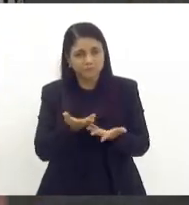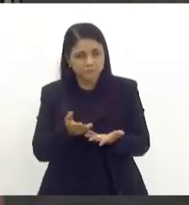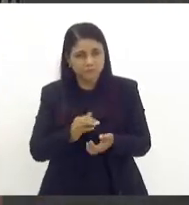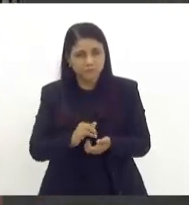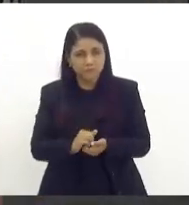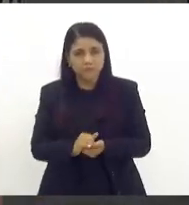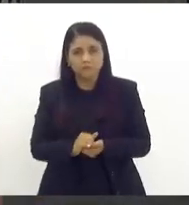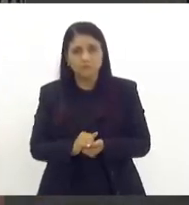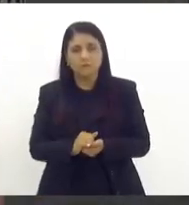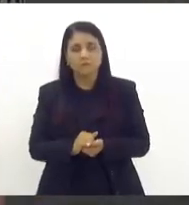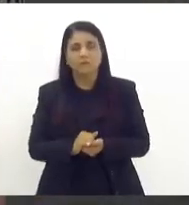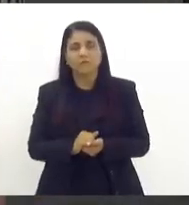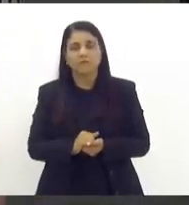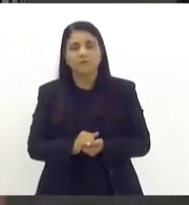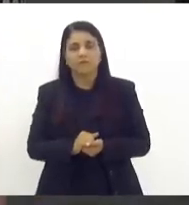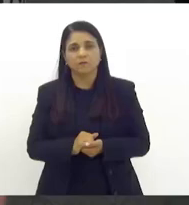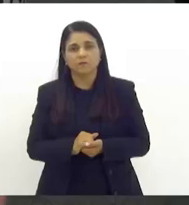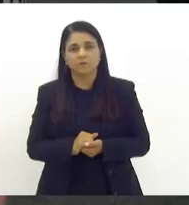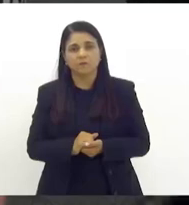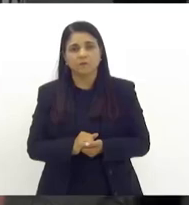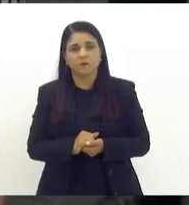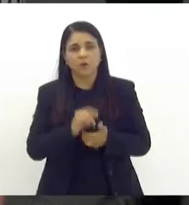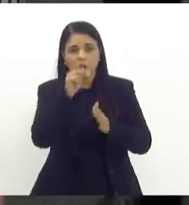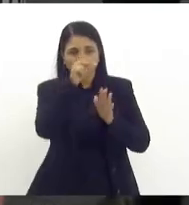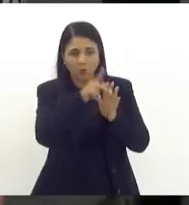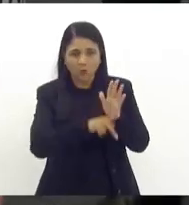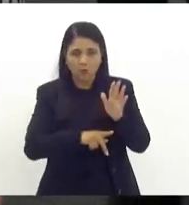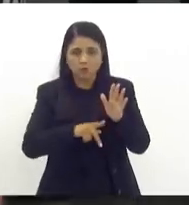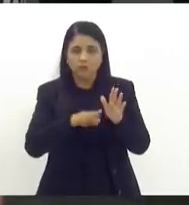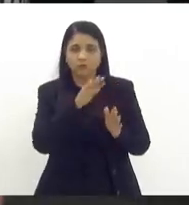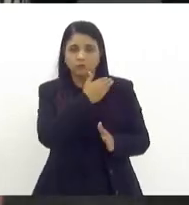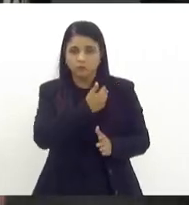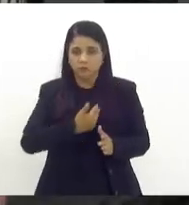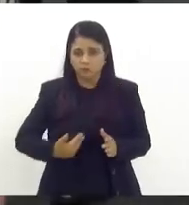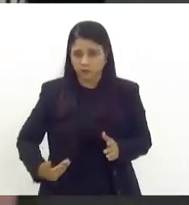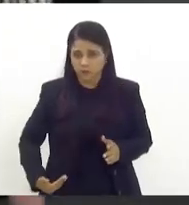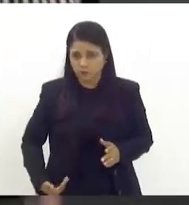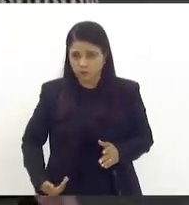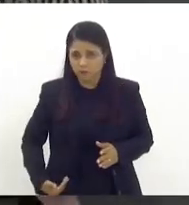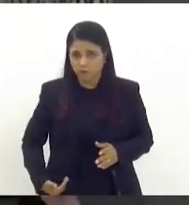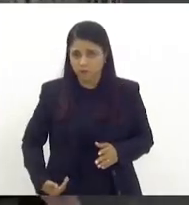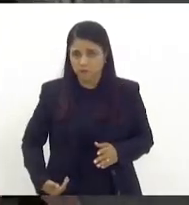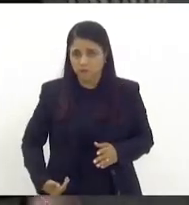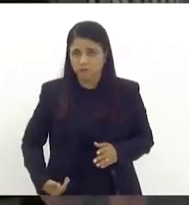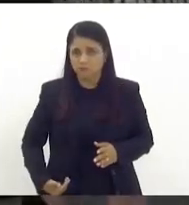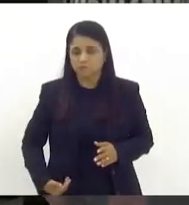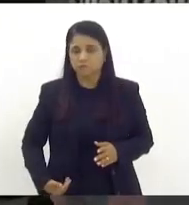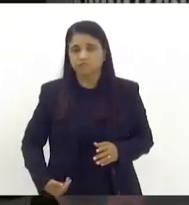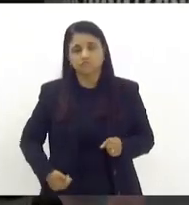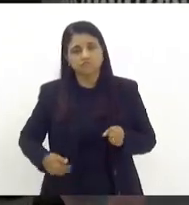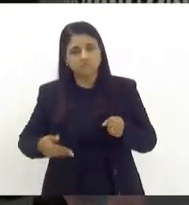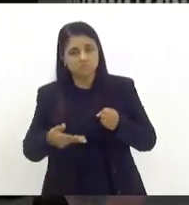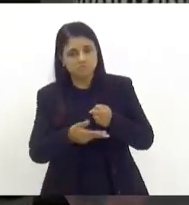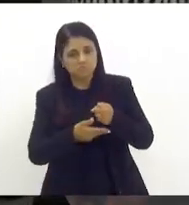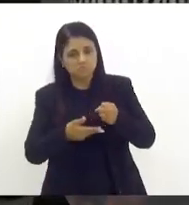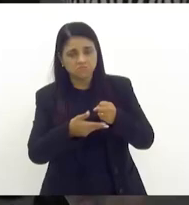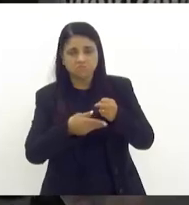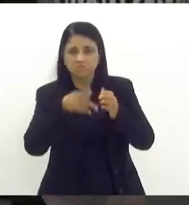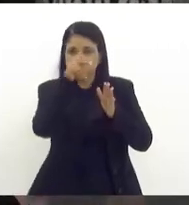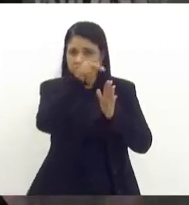o dispositivo do projeto do governo que respaldava o